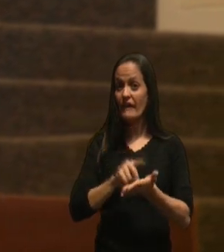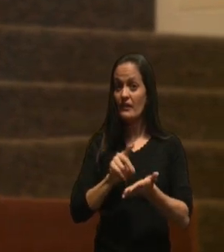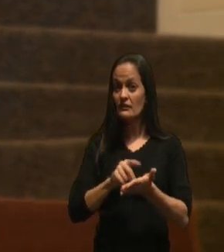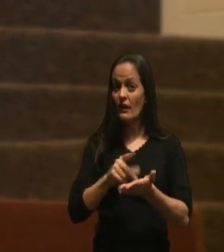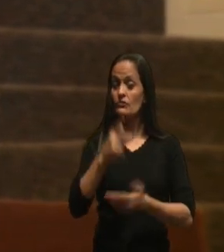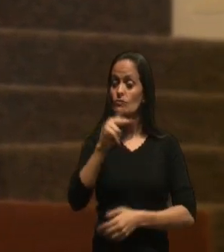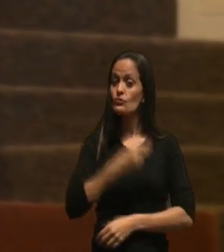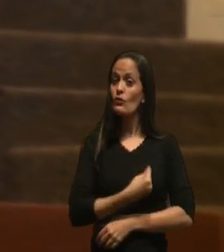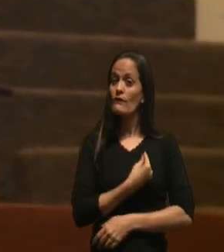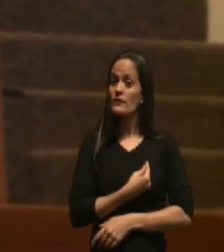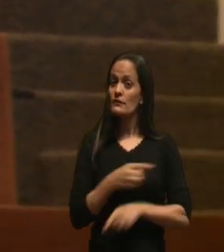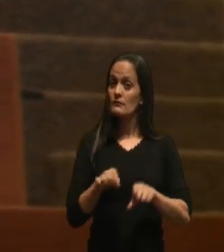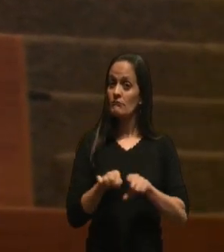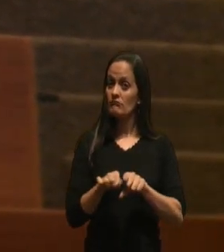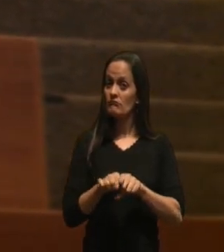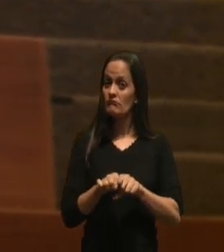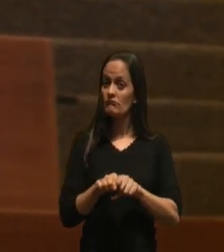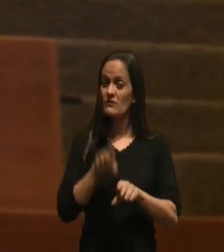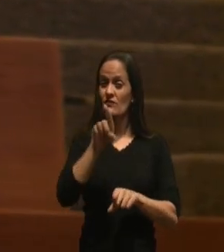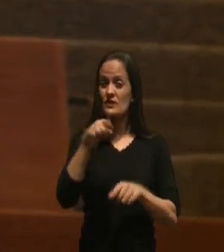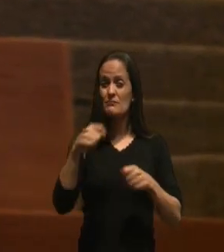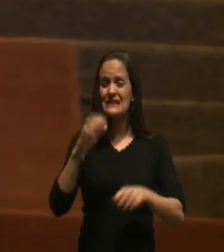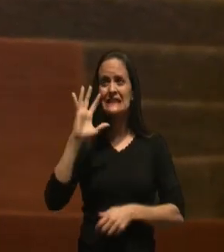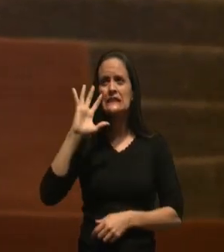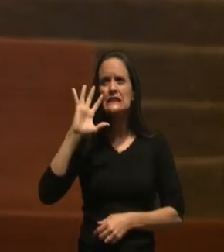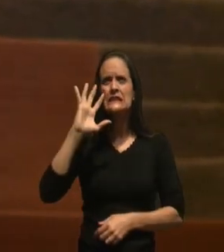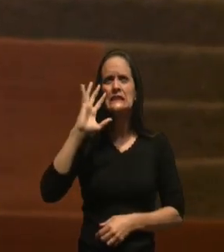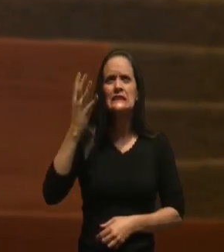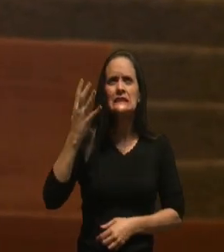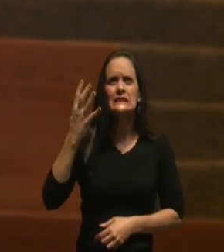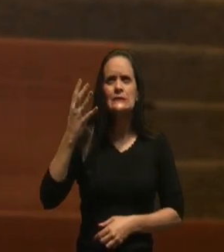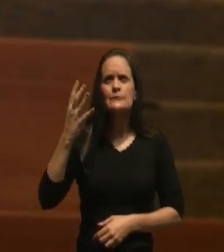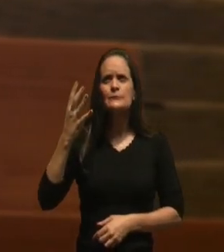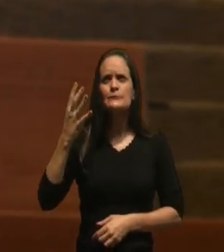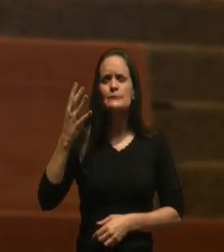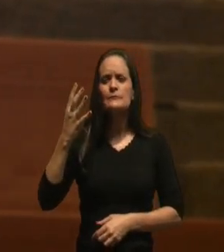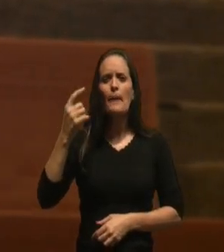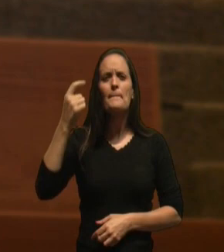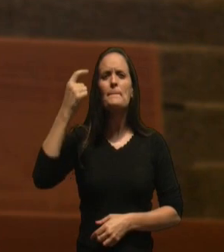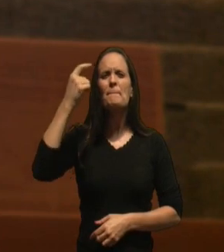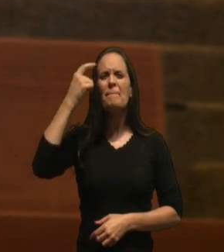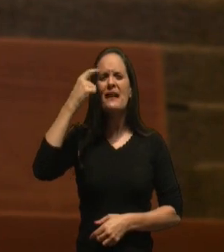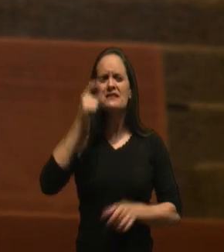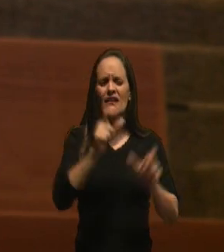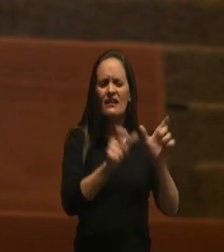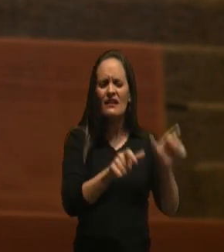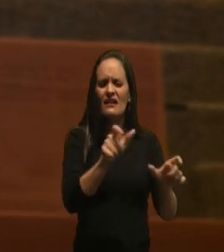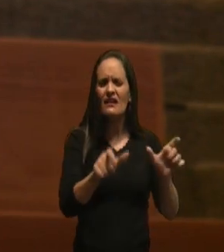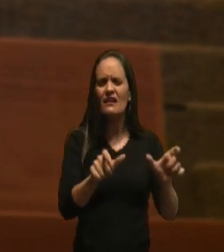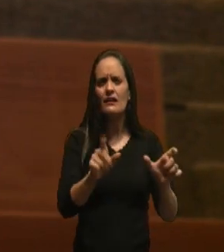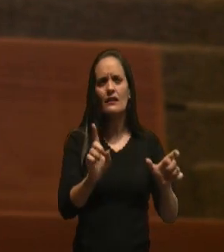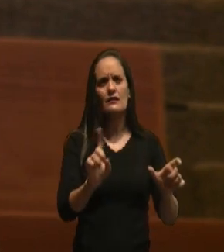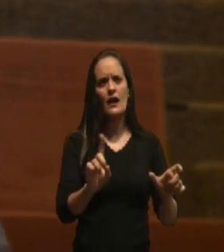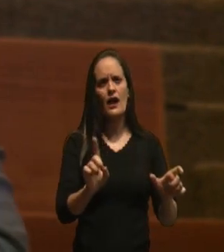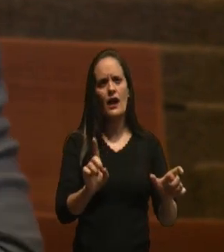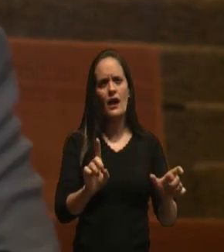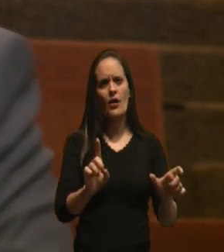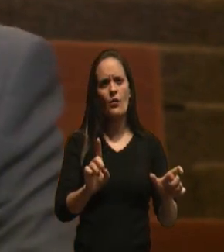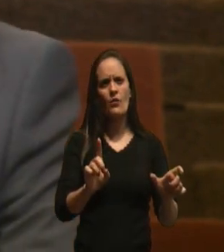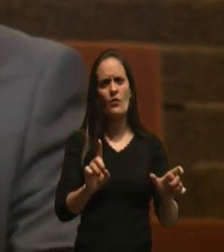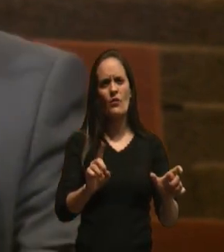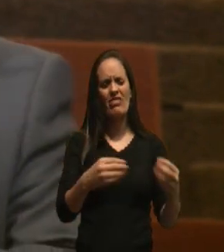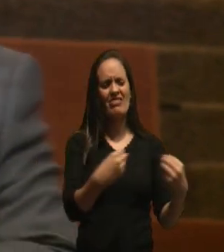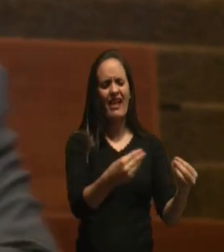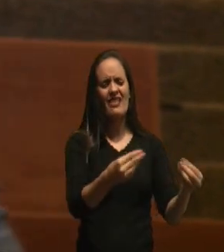vida, você tem uma decisão para tomar, não pense nas pessoas, pense no Senhor, em agradar